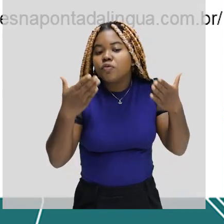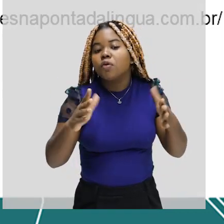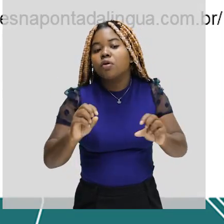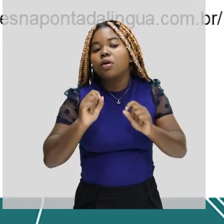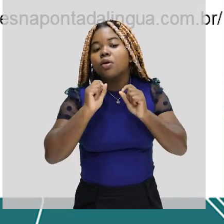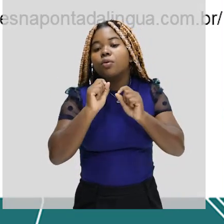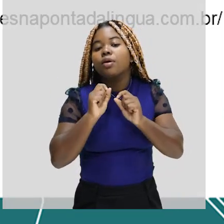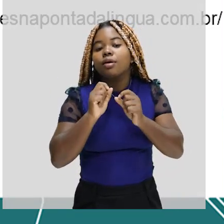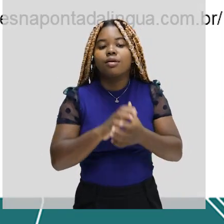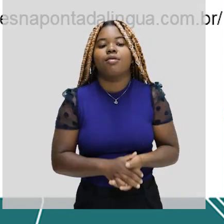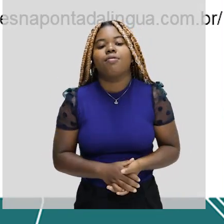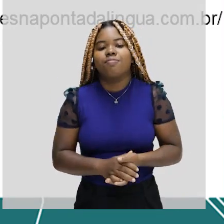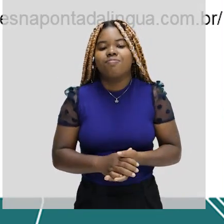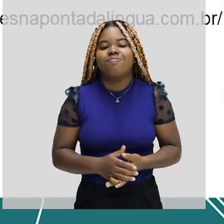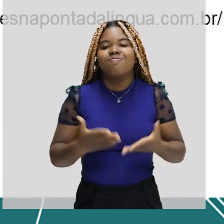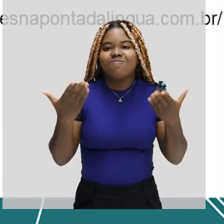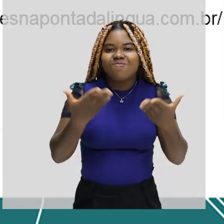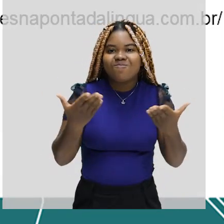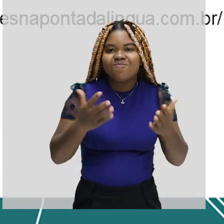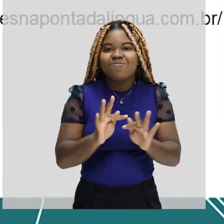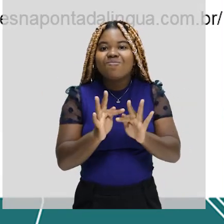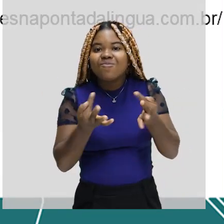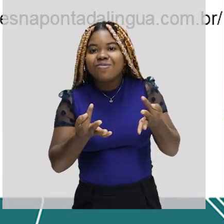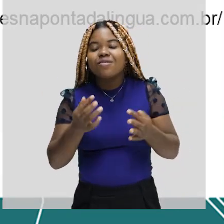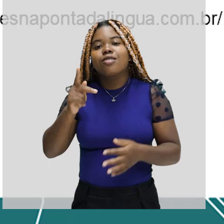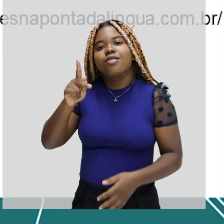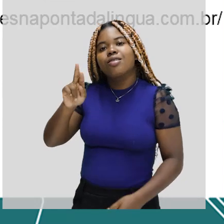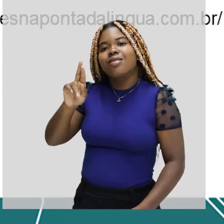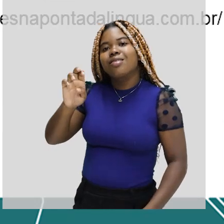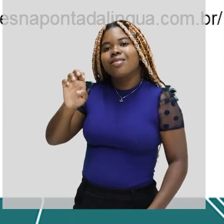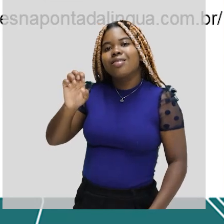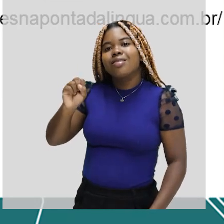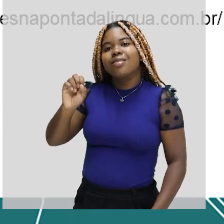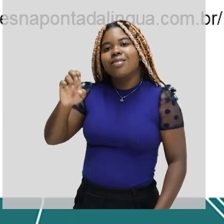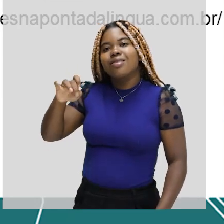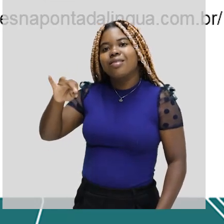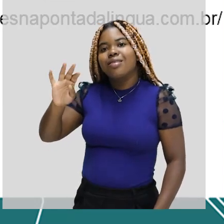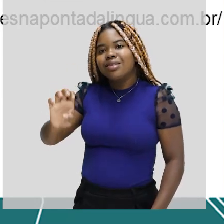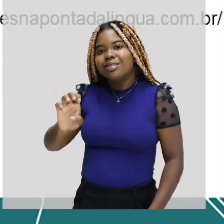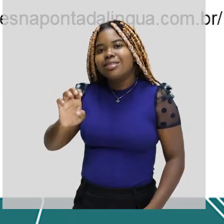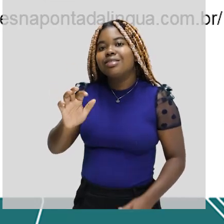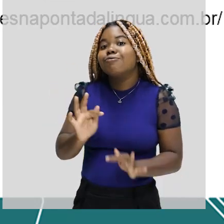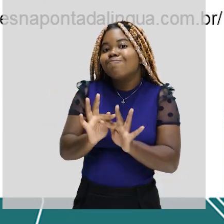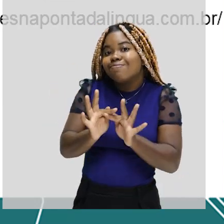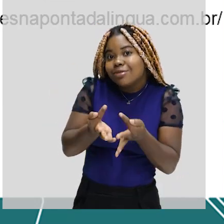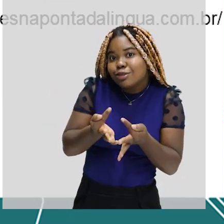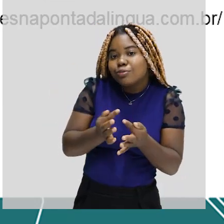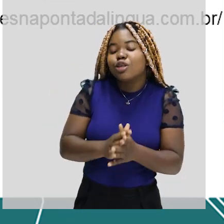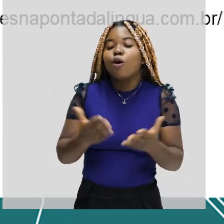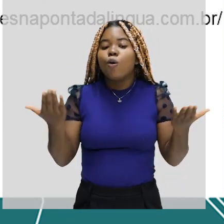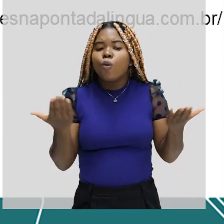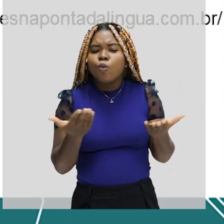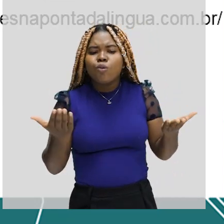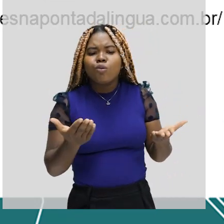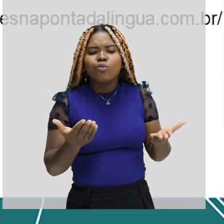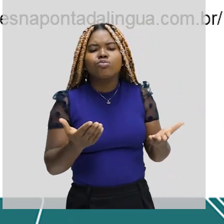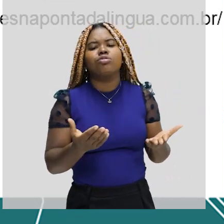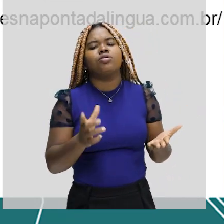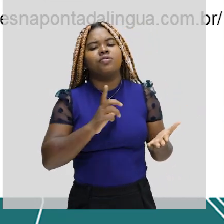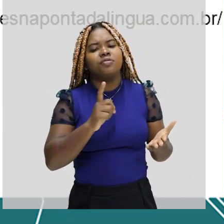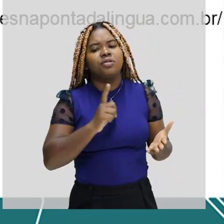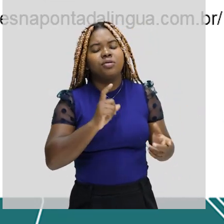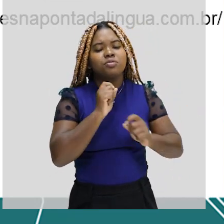ou seja, o presente simples. Hoje nós vamos fazer uma introdução e vamos falar um pouquinho de como que a conjugação